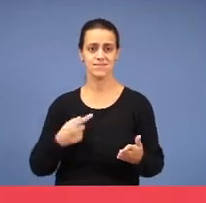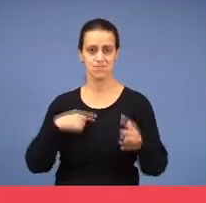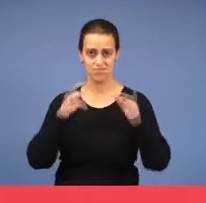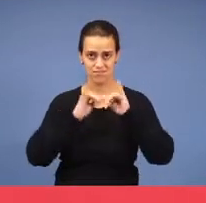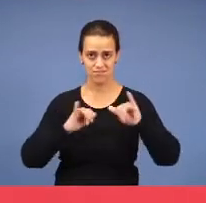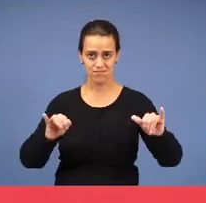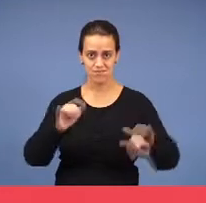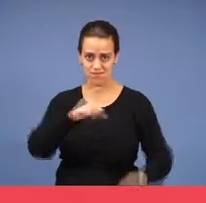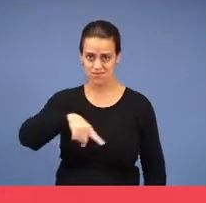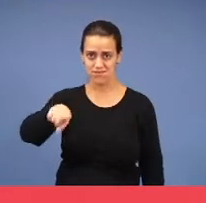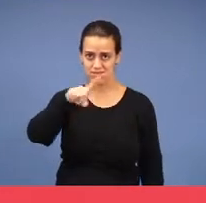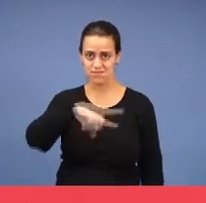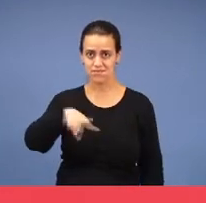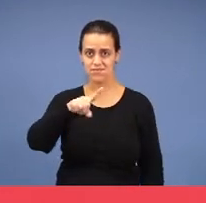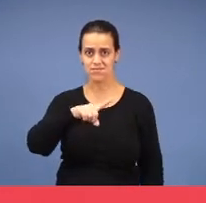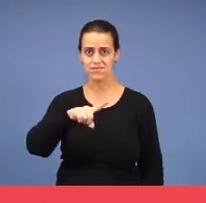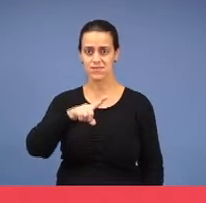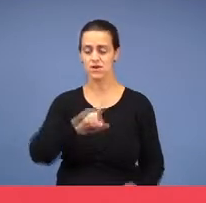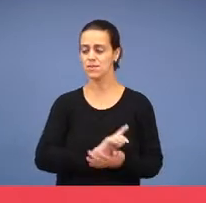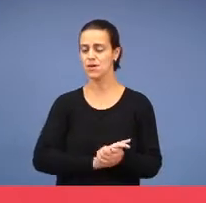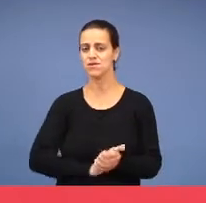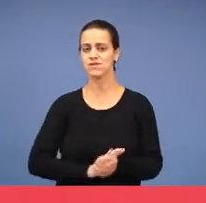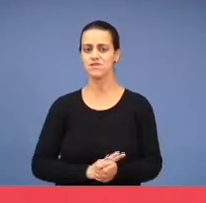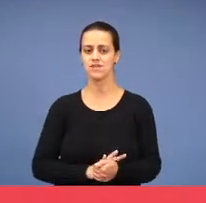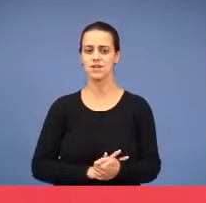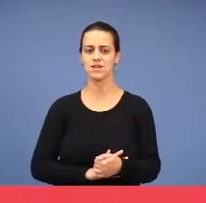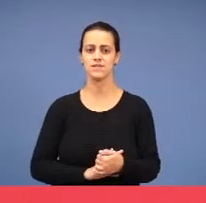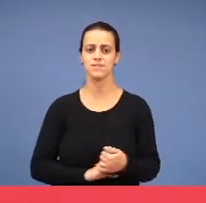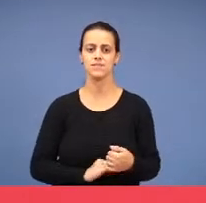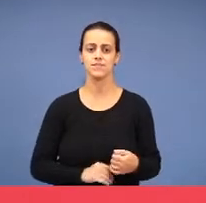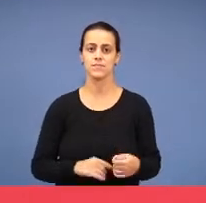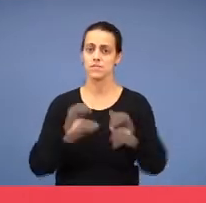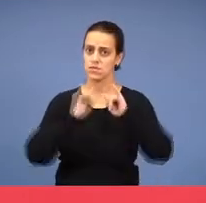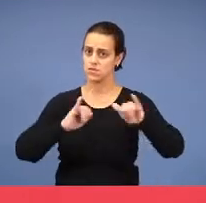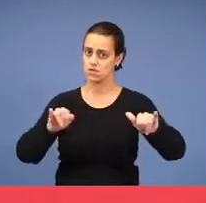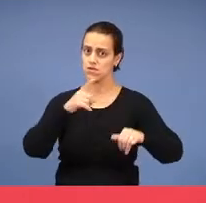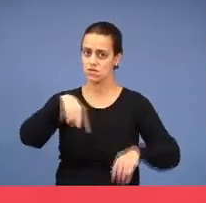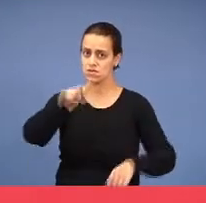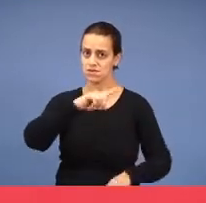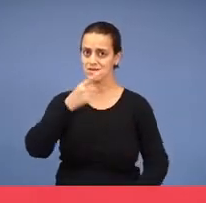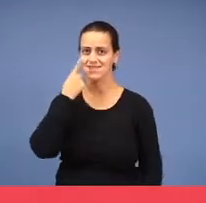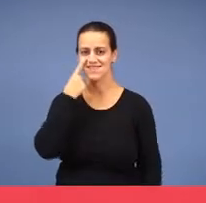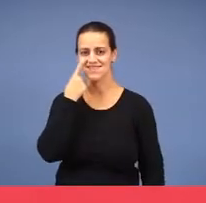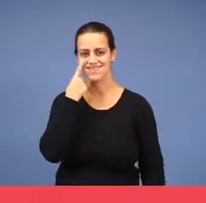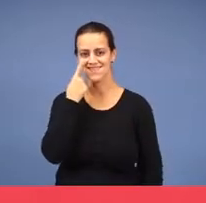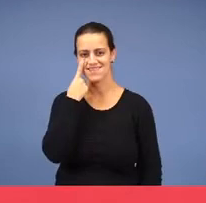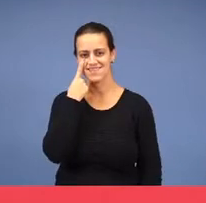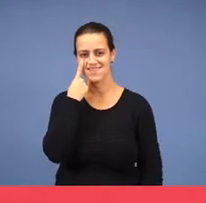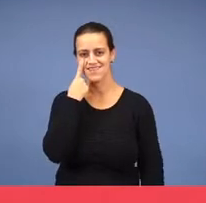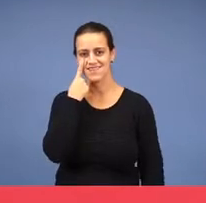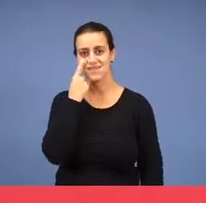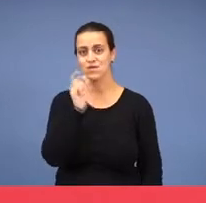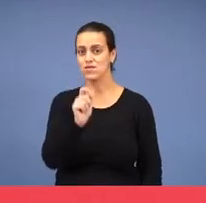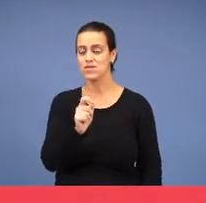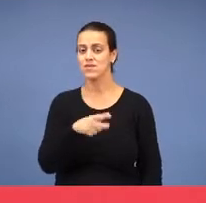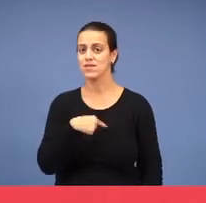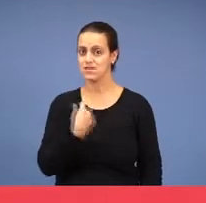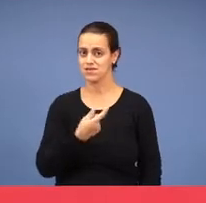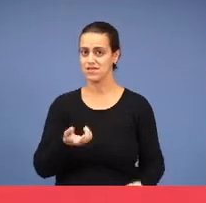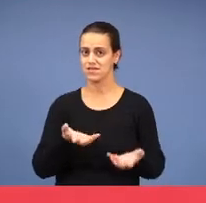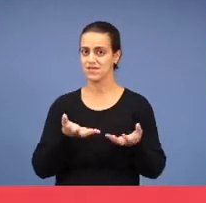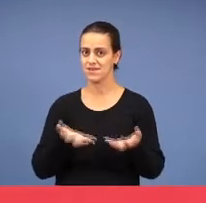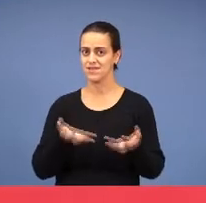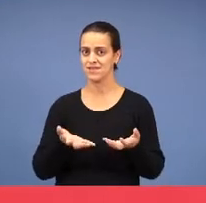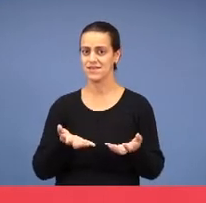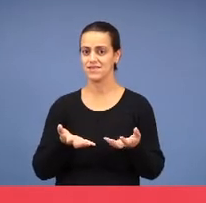para todos os irmãos que estão aqui, nos ouvindo aqui, juntamente conosco, o que nós queremos hoje aqui?